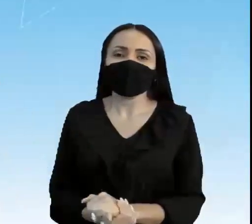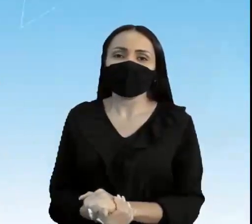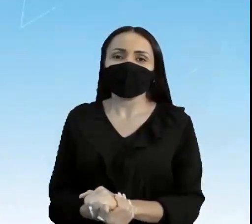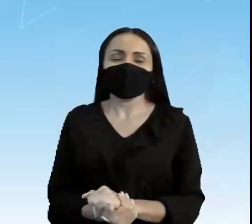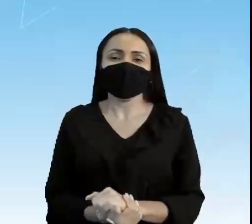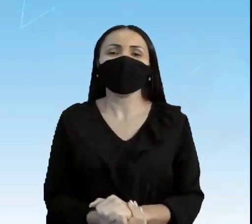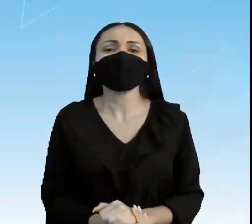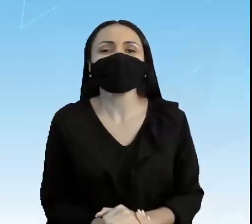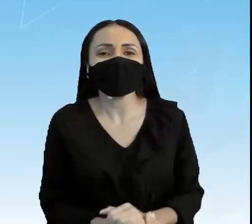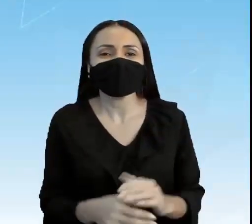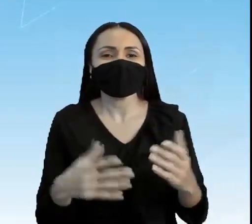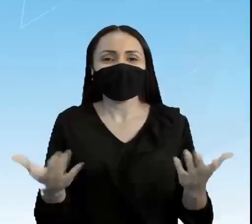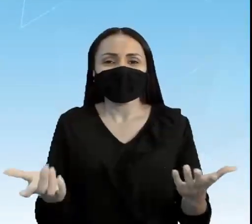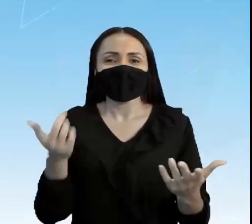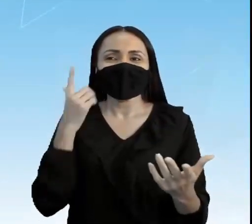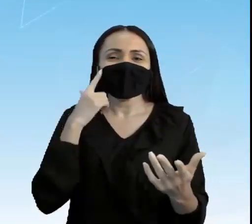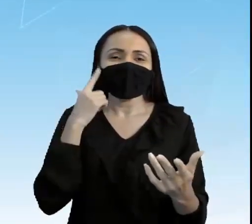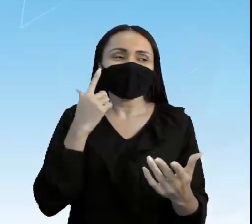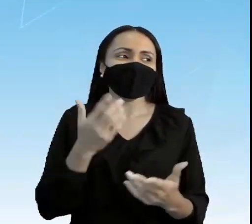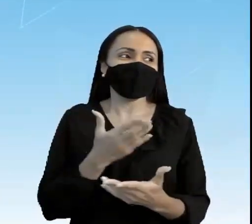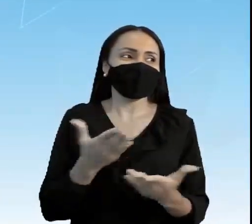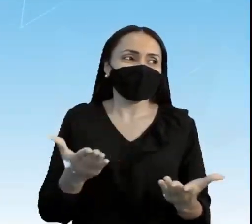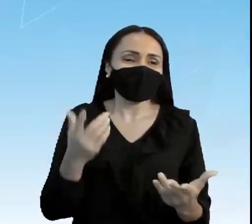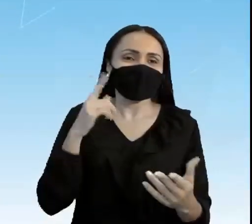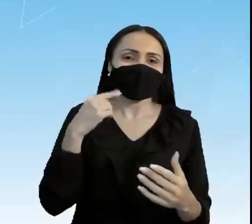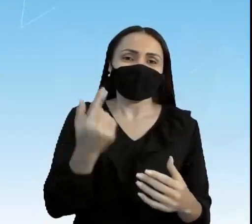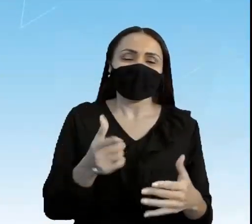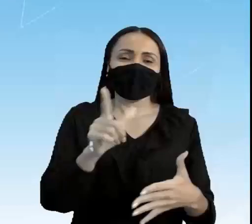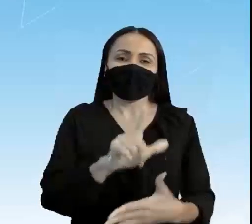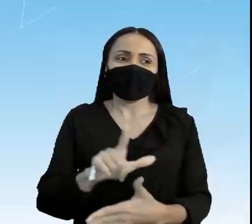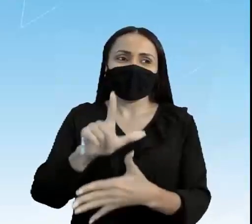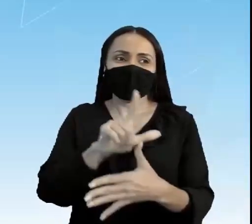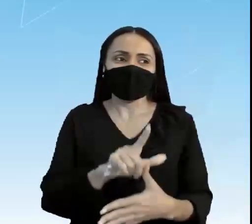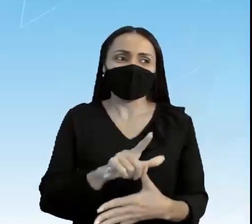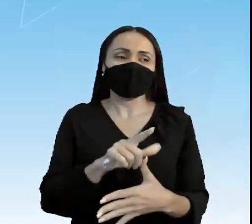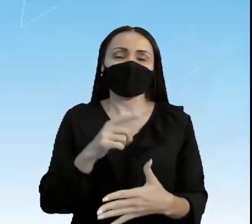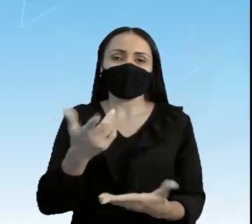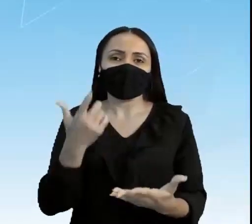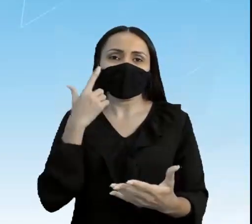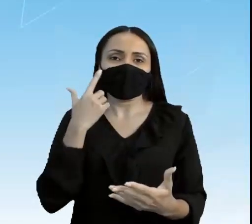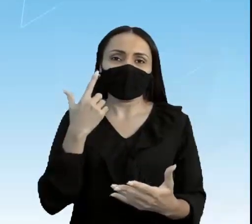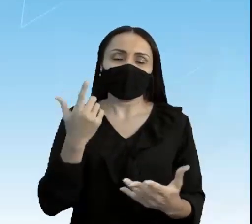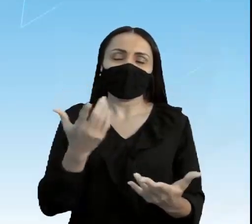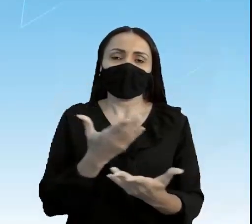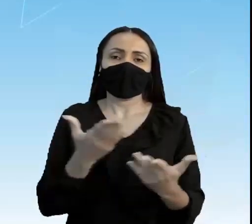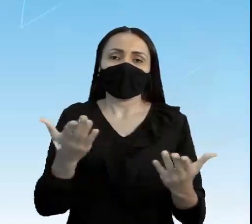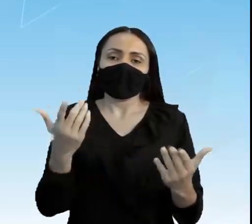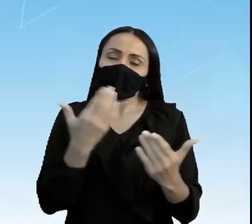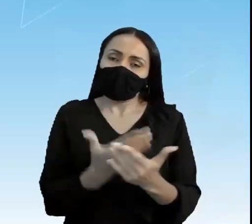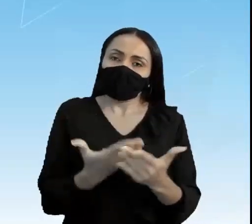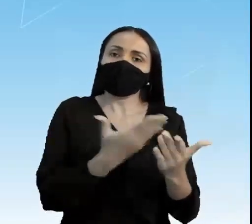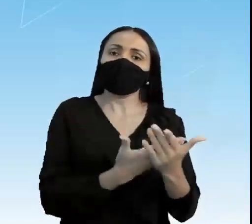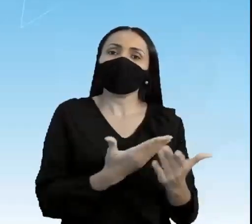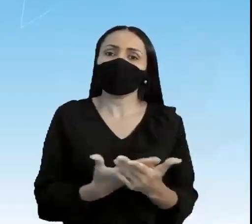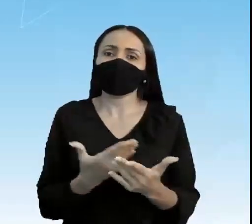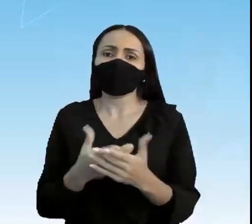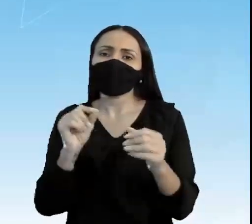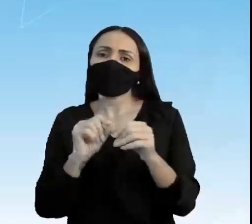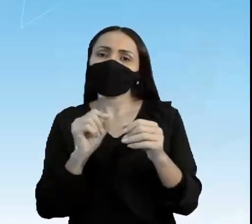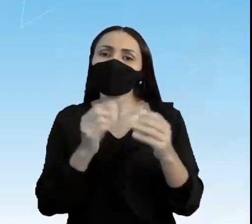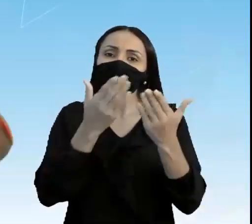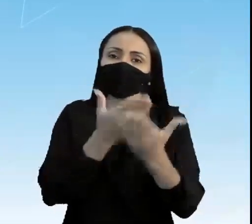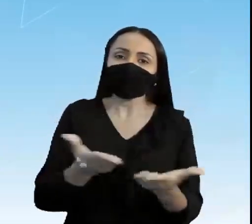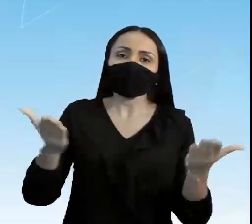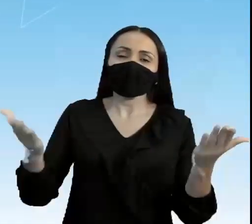emancipacionista, quase que não saía, emancipacionista na América Latina. Então vejam, pessoal, essa é uma aula feita para vocês